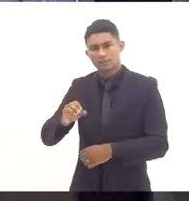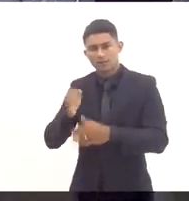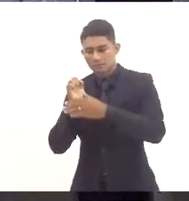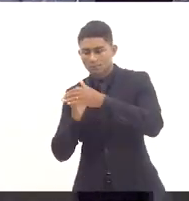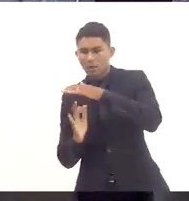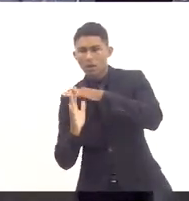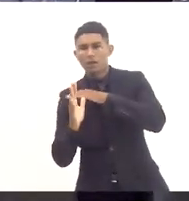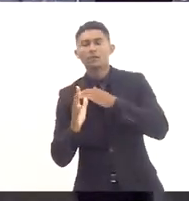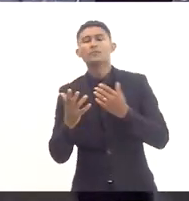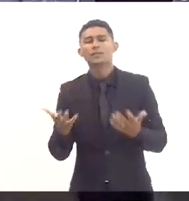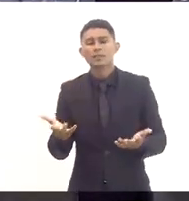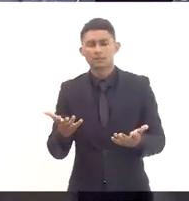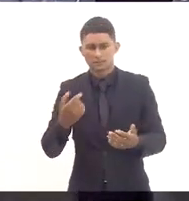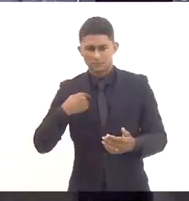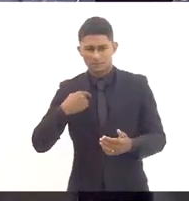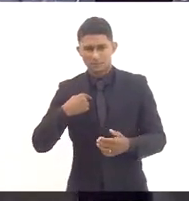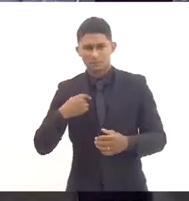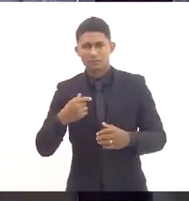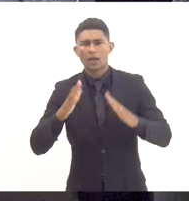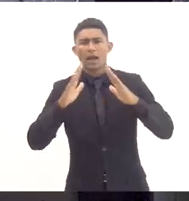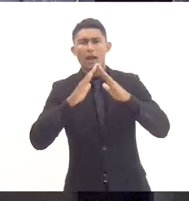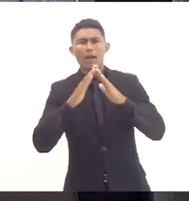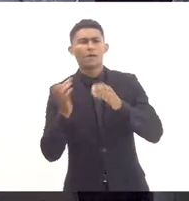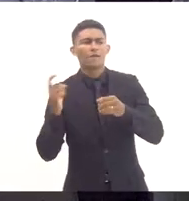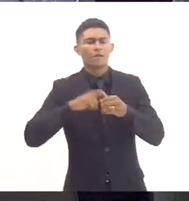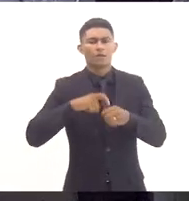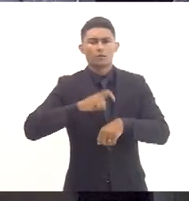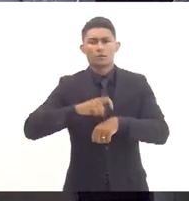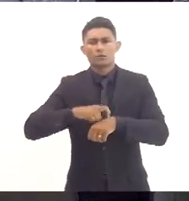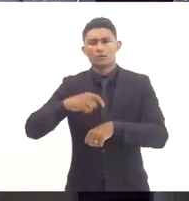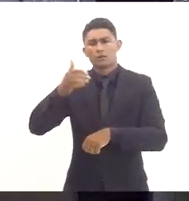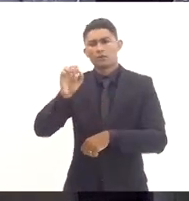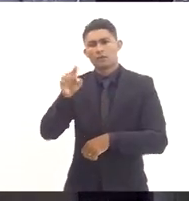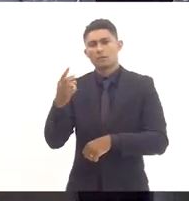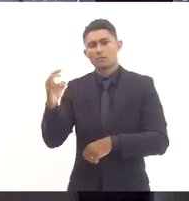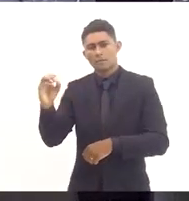10 horas da noite em casa e ele tá na creche ainda